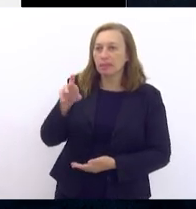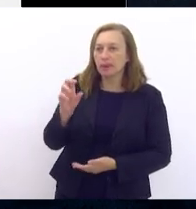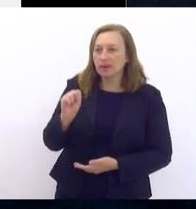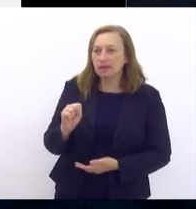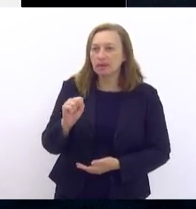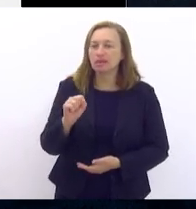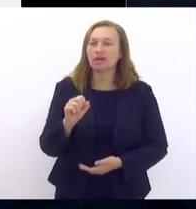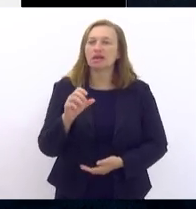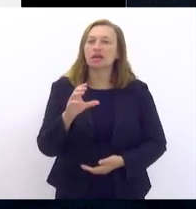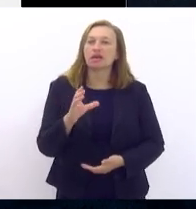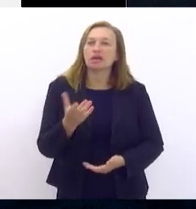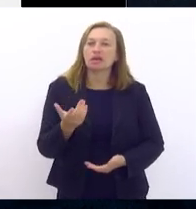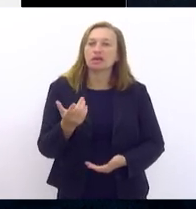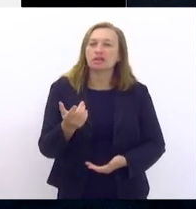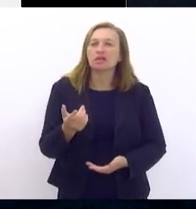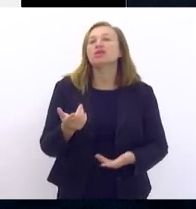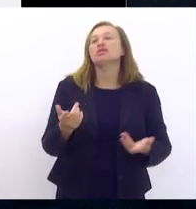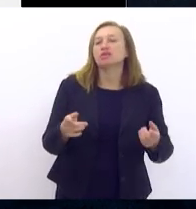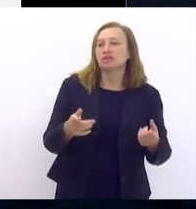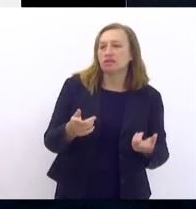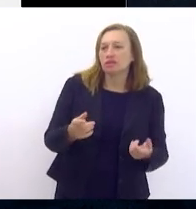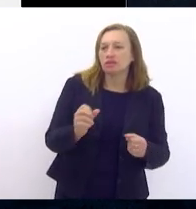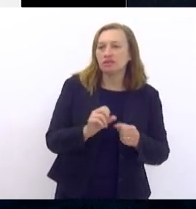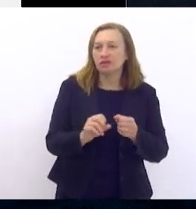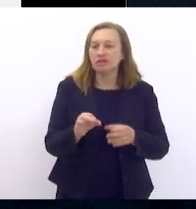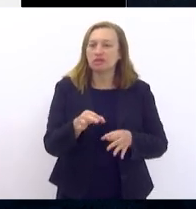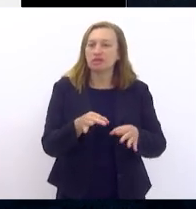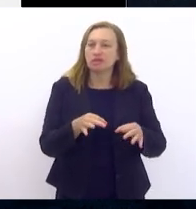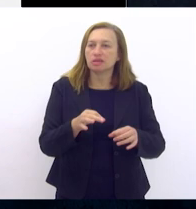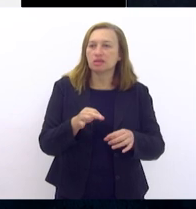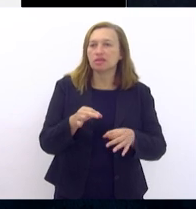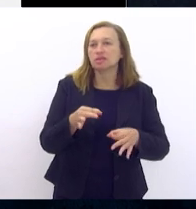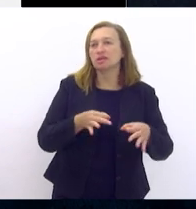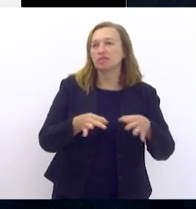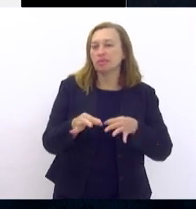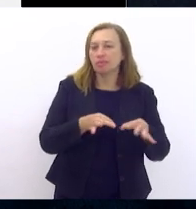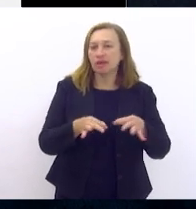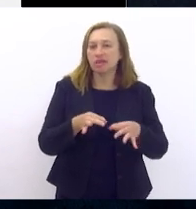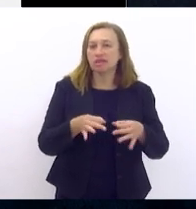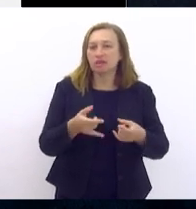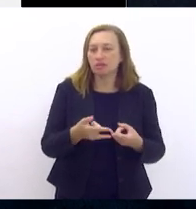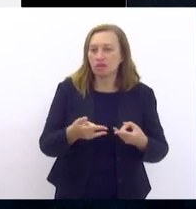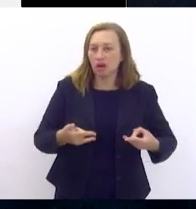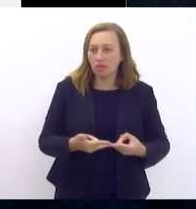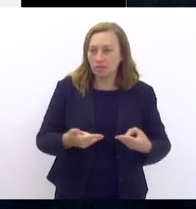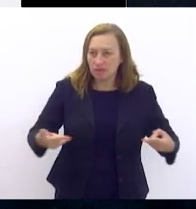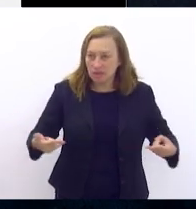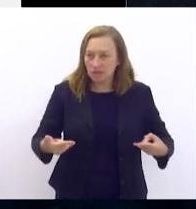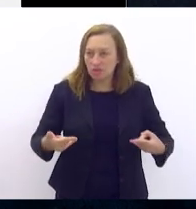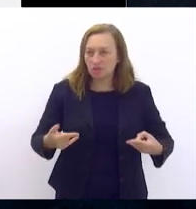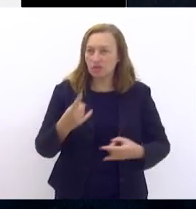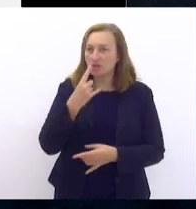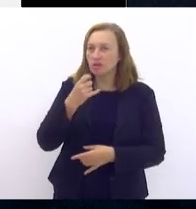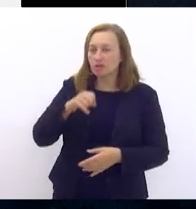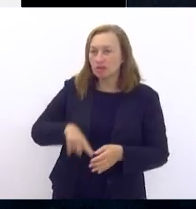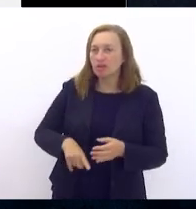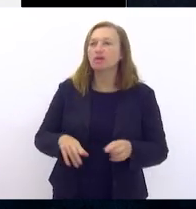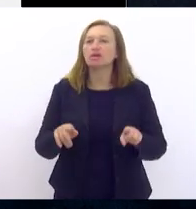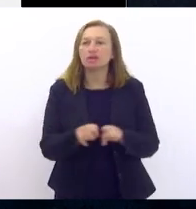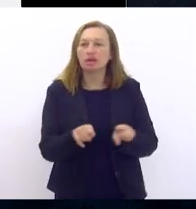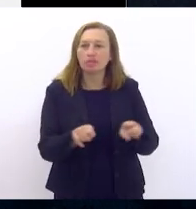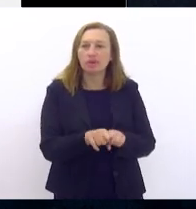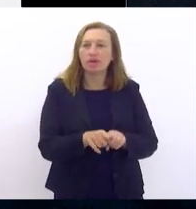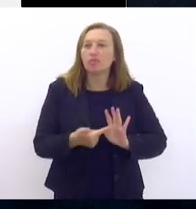livre a gente fez a embalagem dos absorventes embalagem de óleo lubrificante com a movie